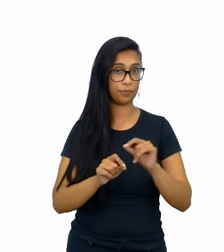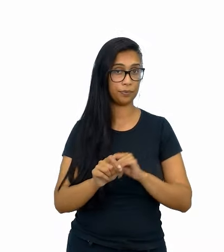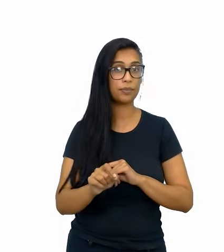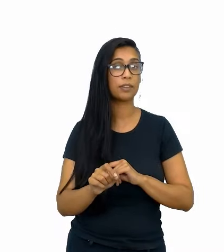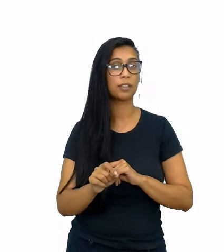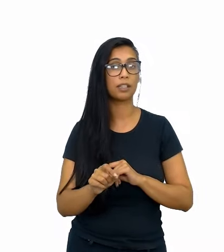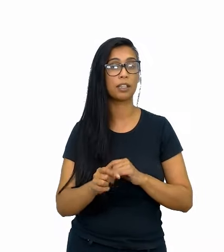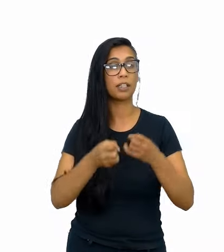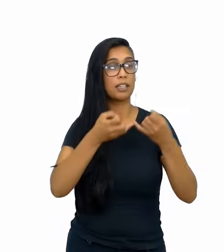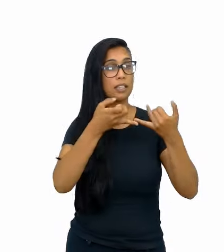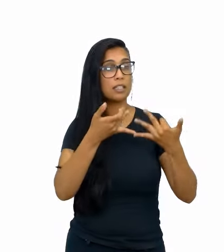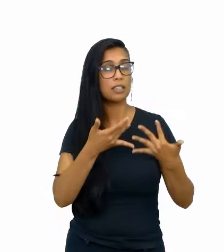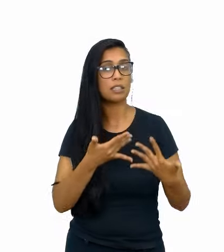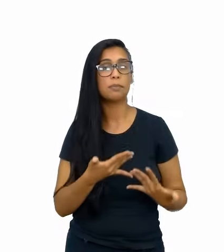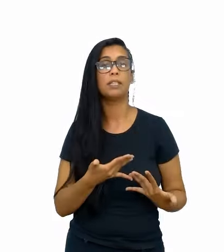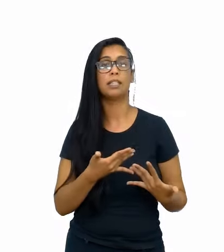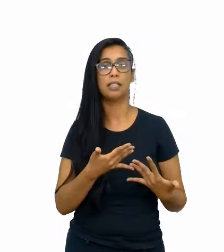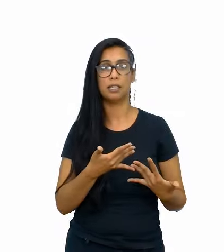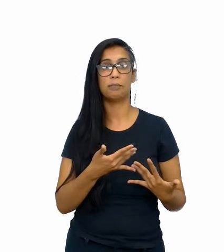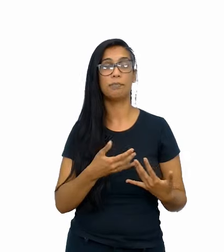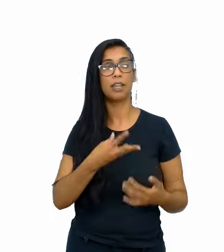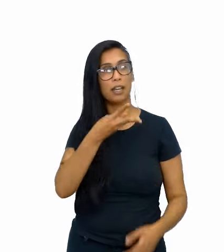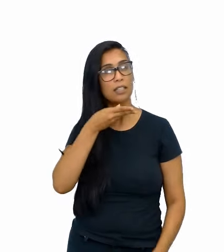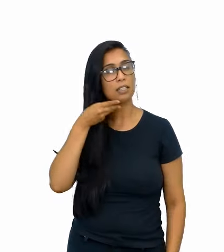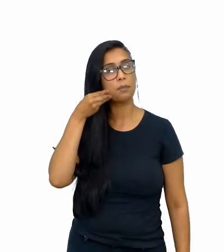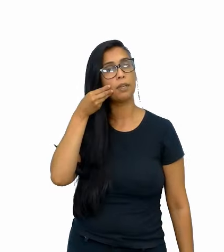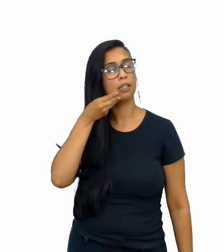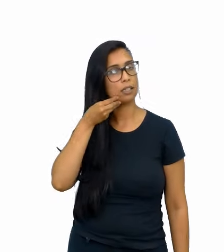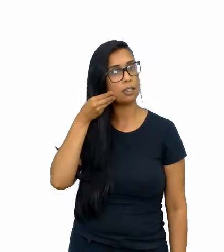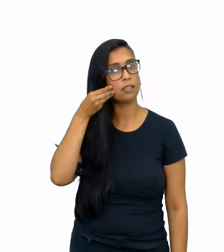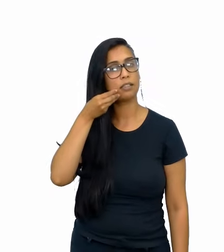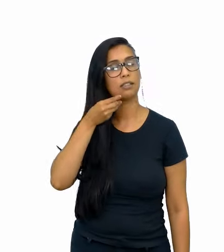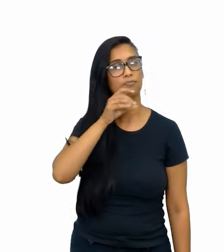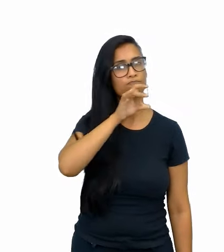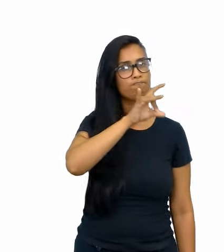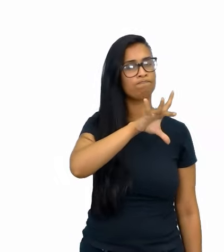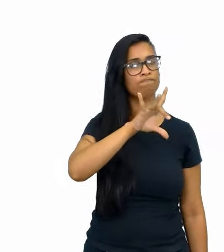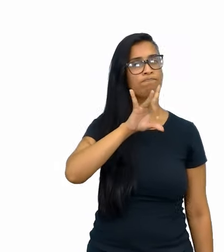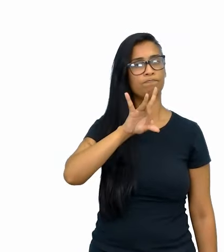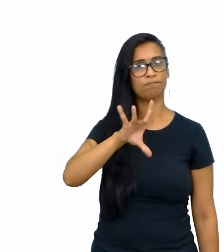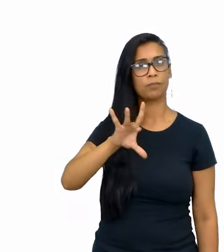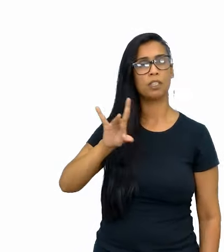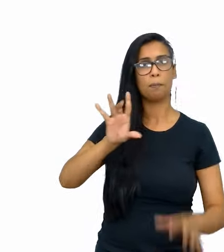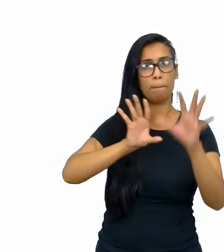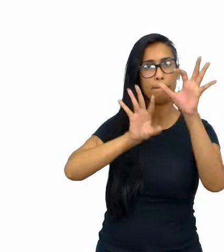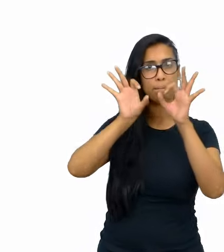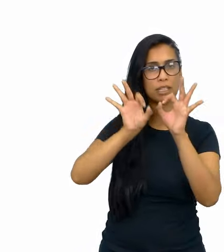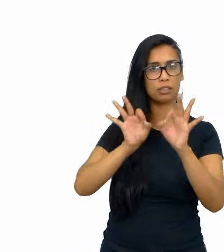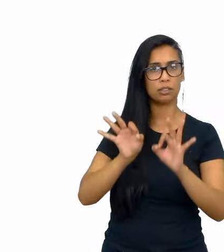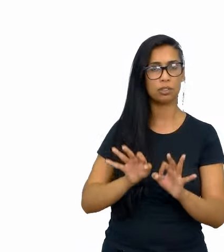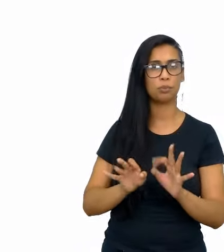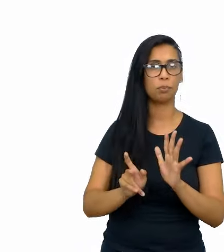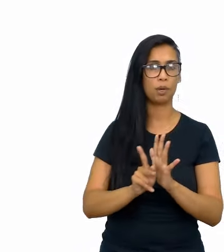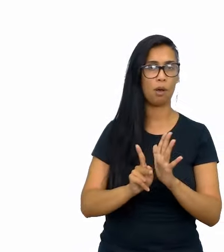o relato de experiência vivido pela turma, né, e planejado na aula 5. E